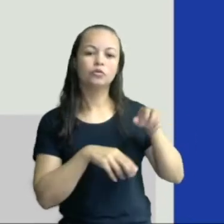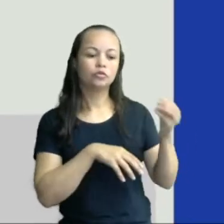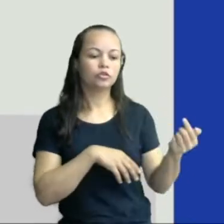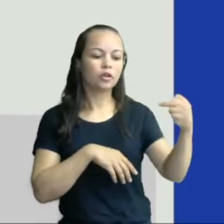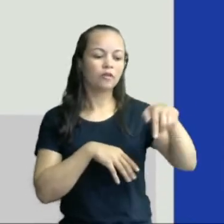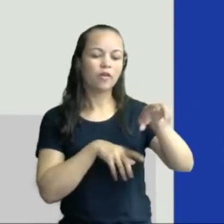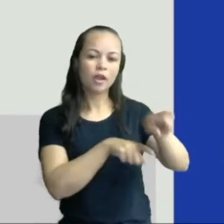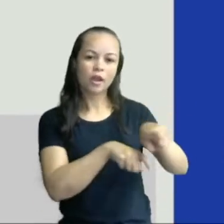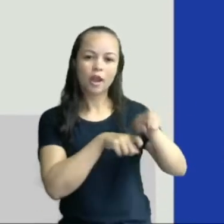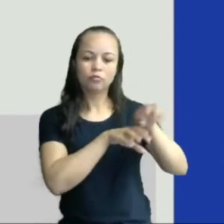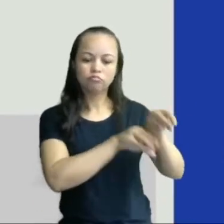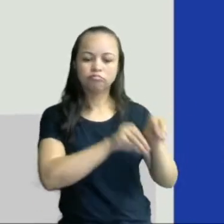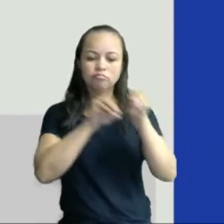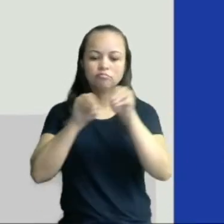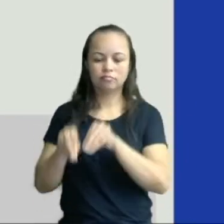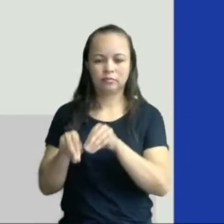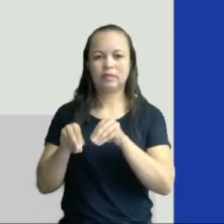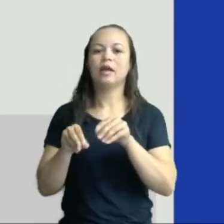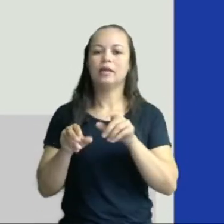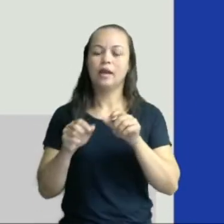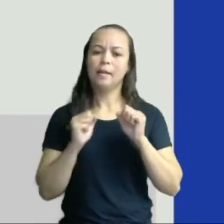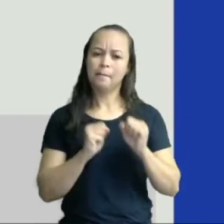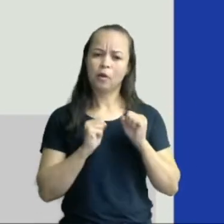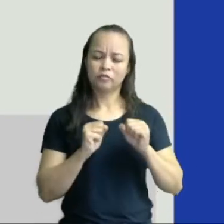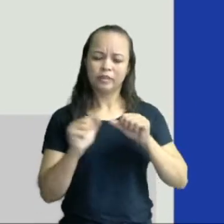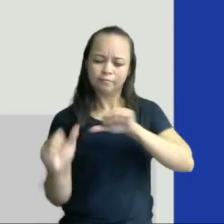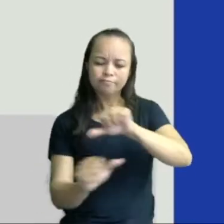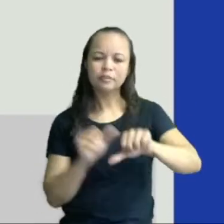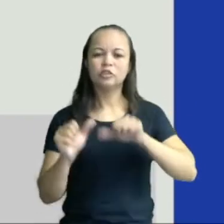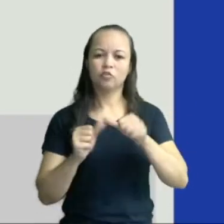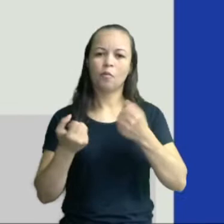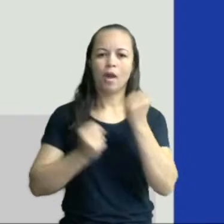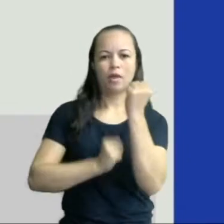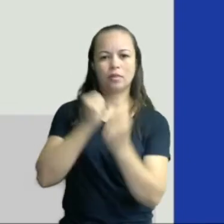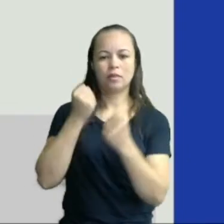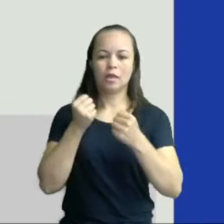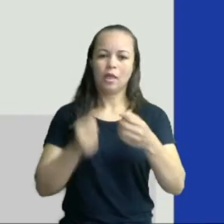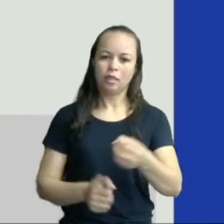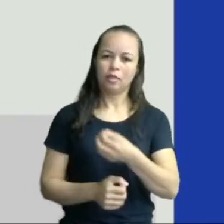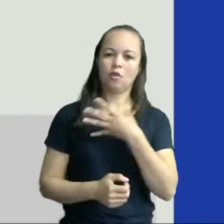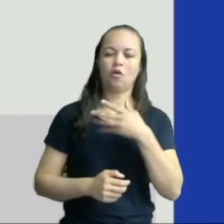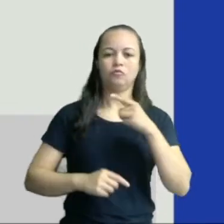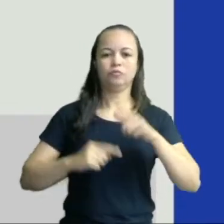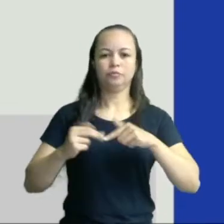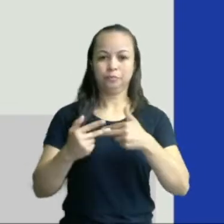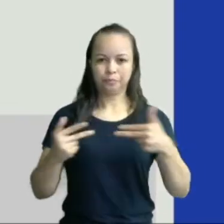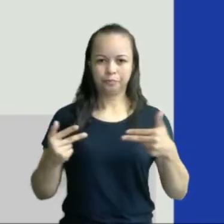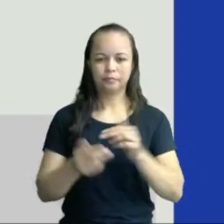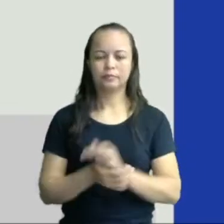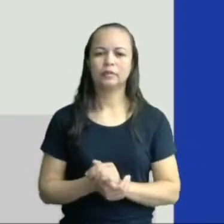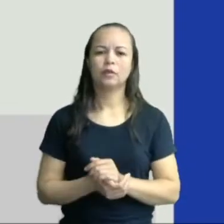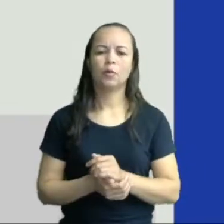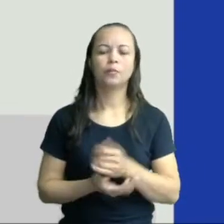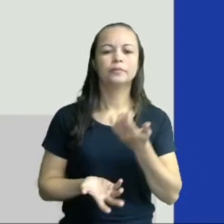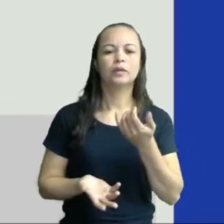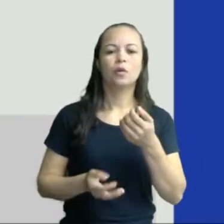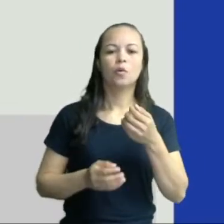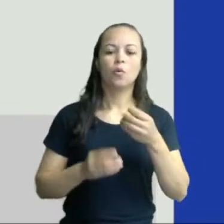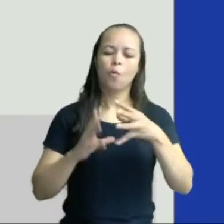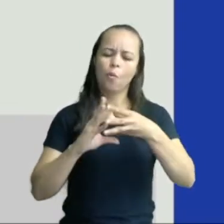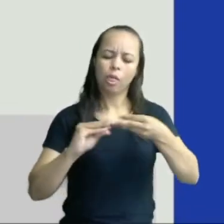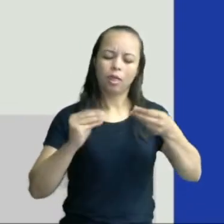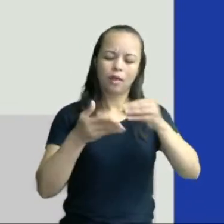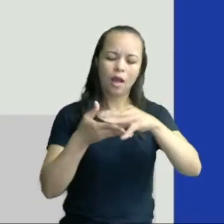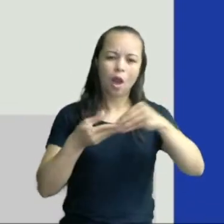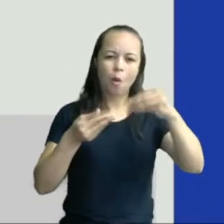consumidos diretamente ou transformados pelas indústrias em novos produtos. Então, olha só, o algodão, ele virou o